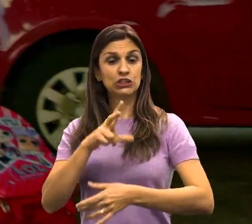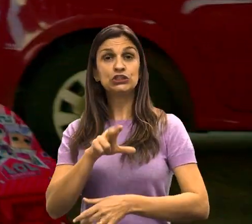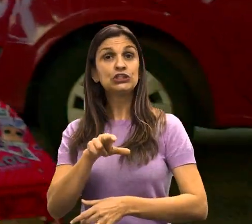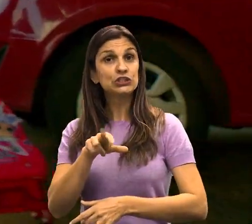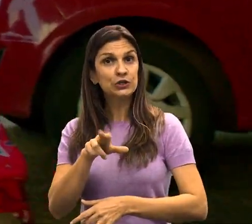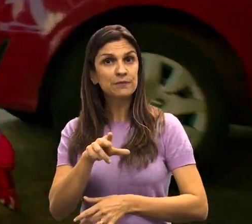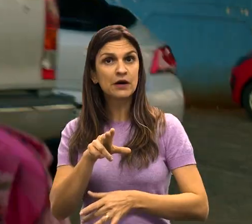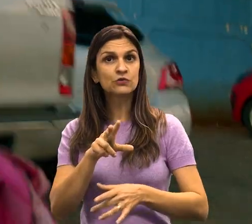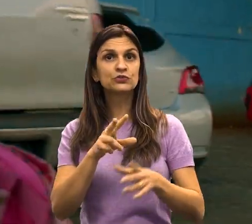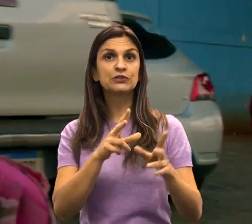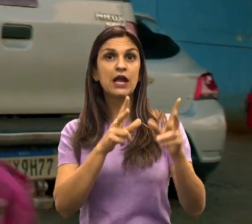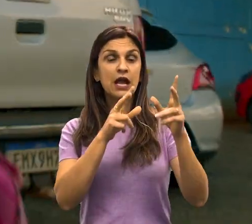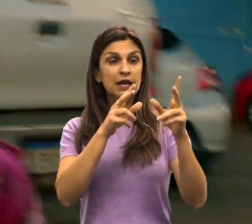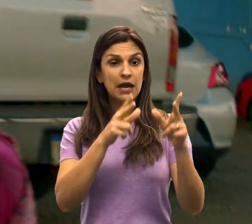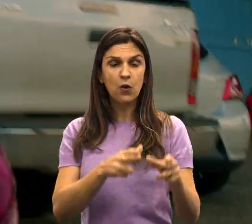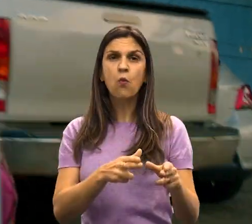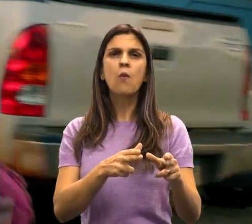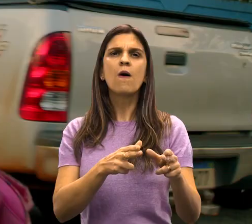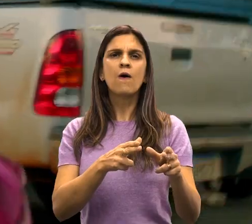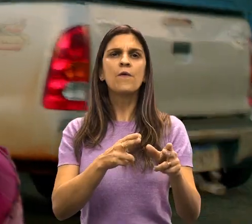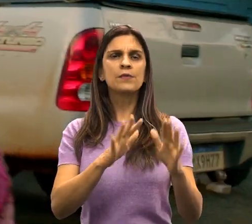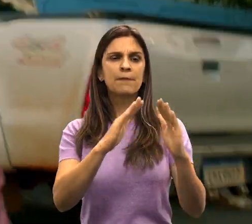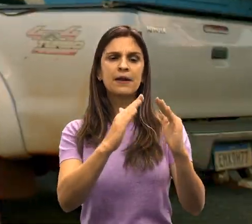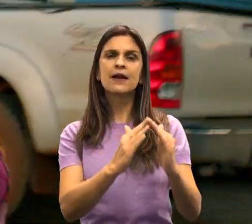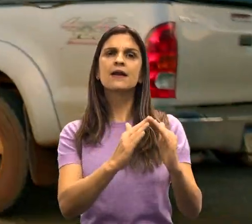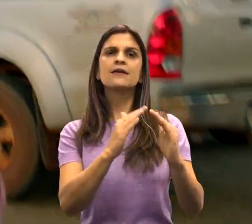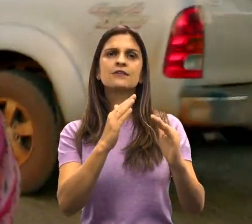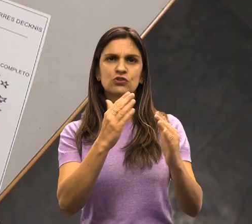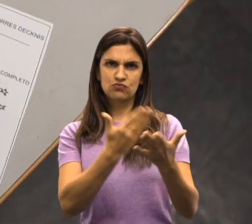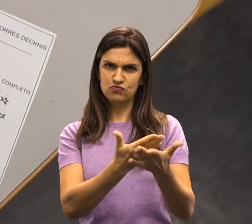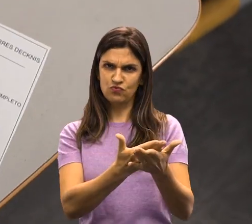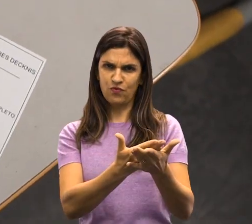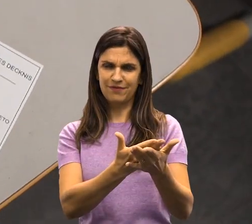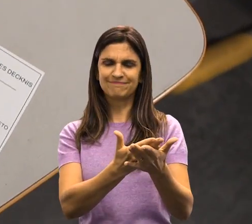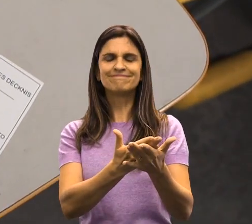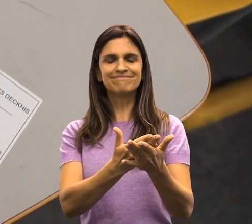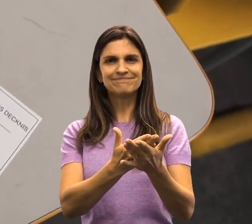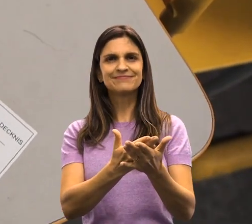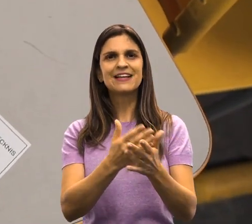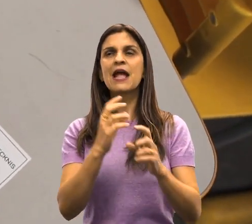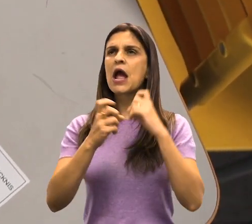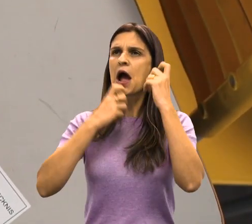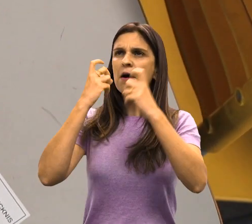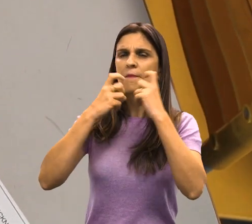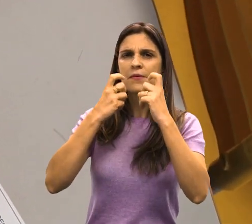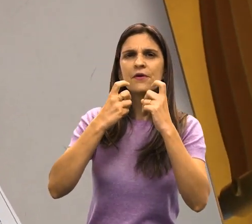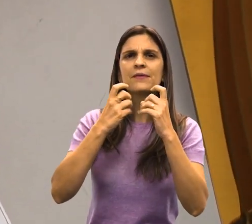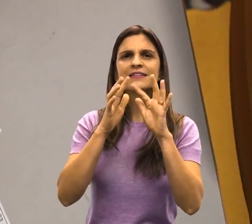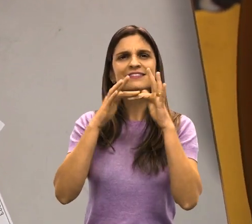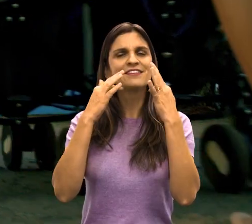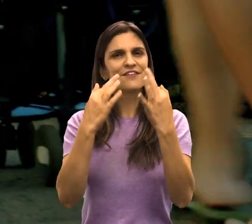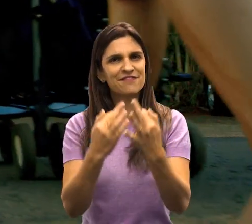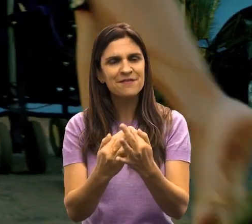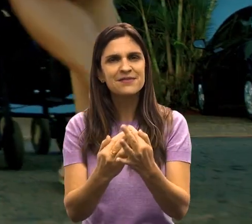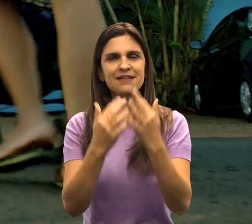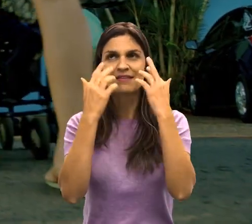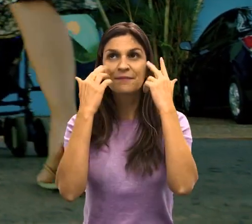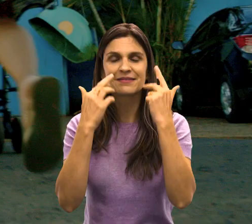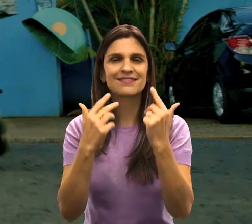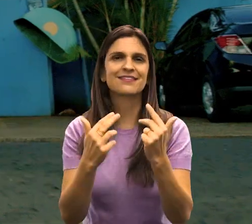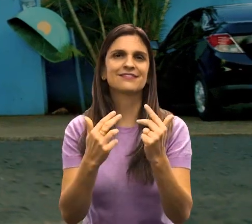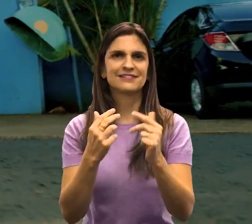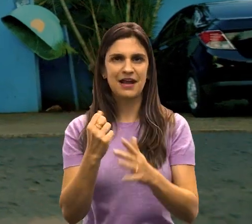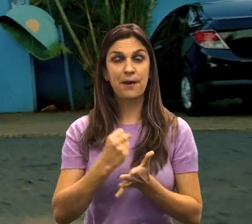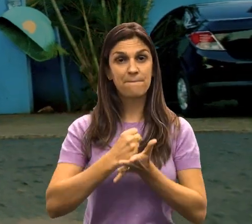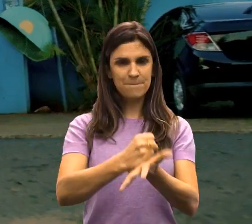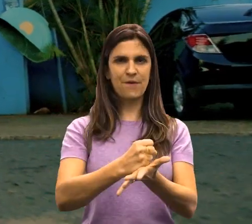unidade escolar, revela esse cuidado com o dia a dia dos pais em deixar seus filhos nas escolas. A Rayane,